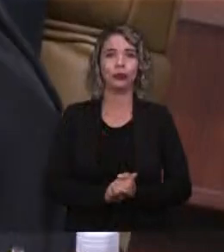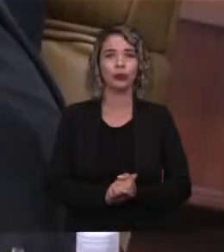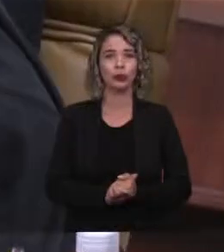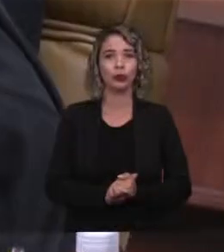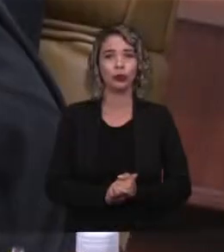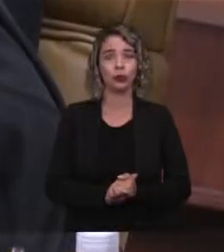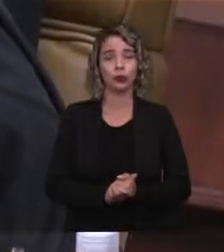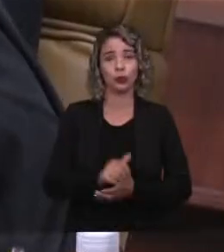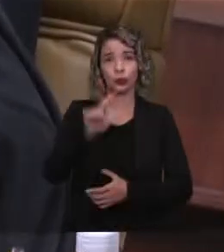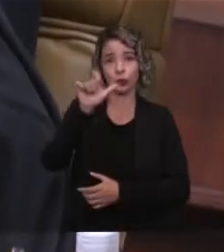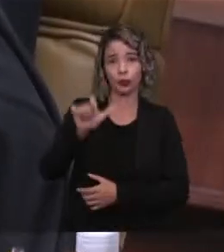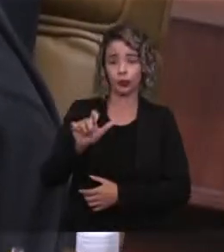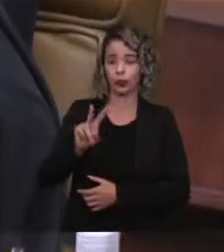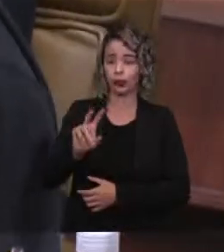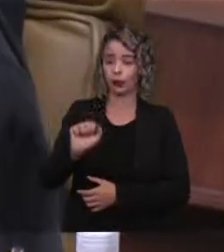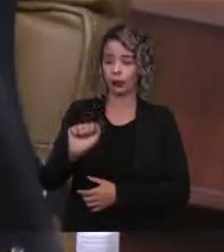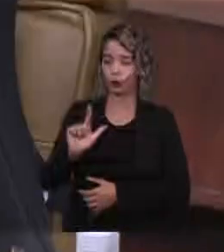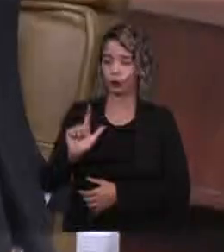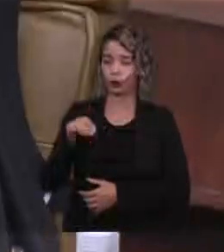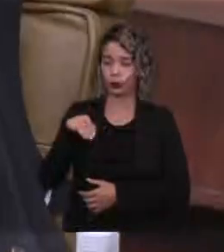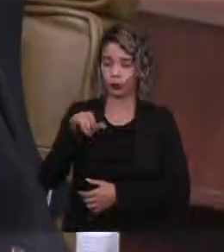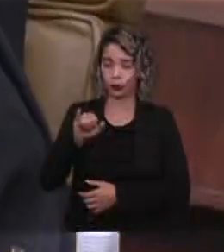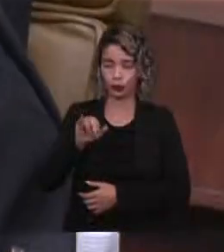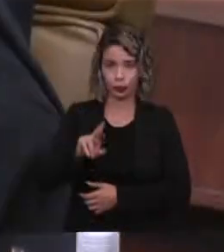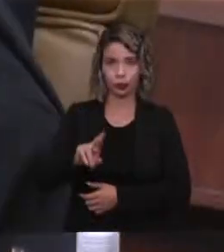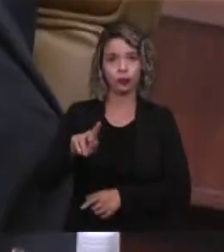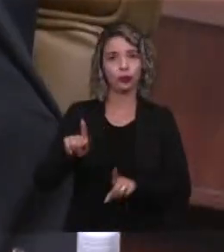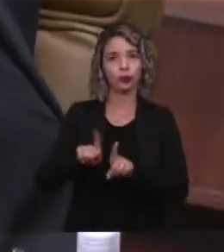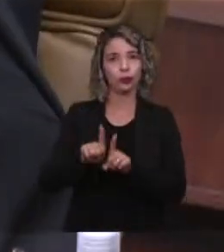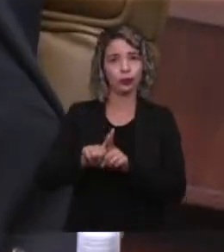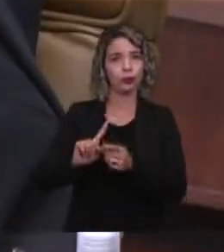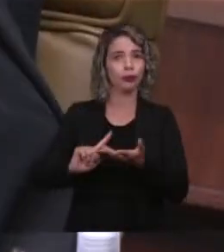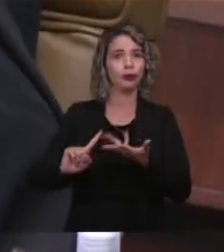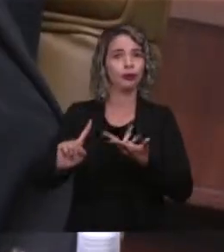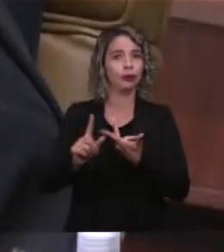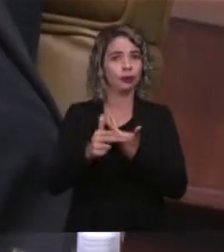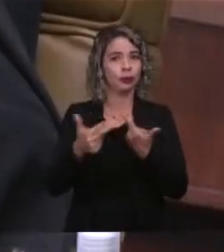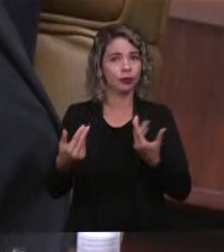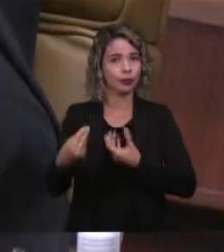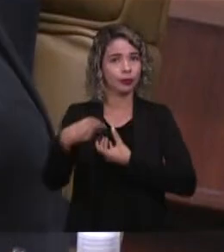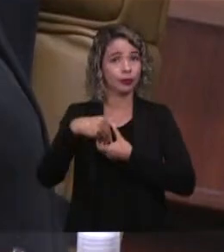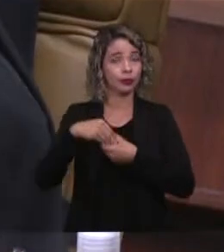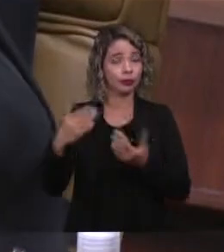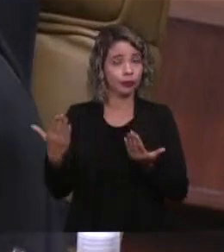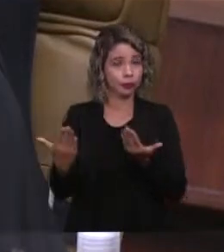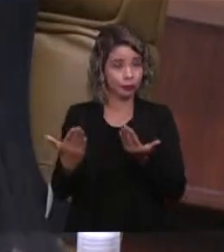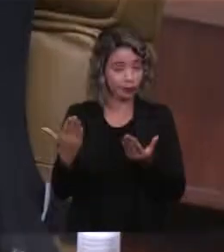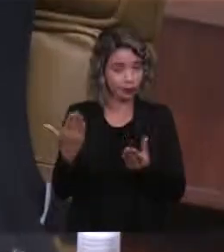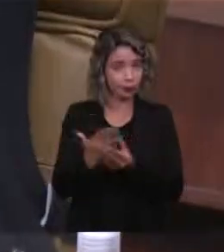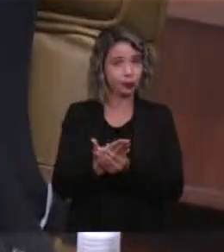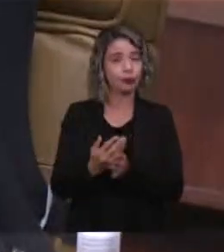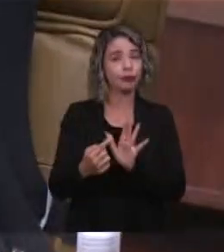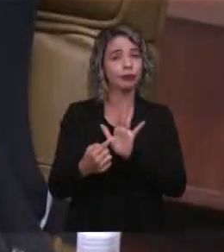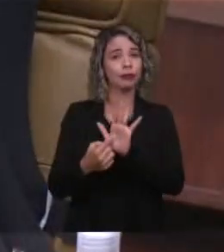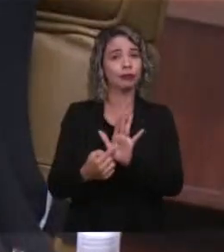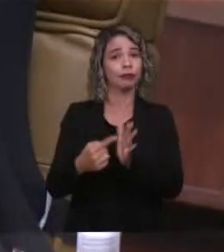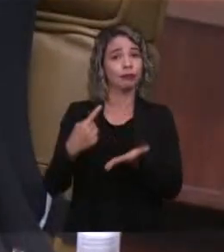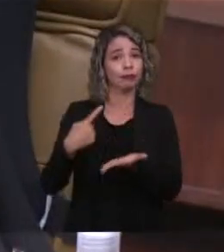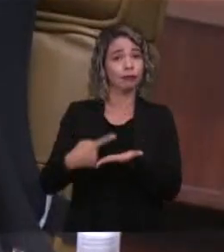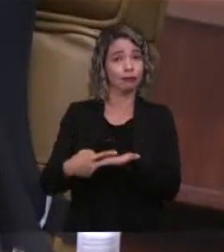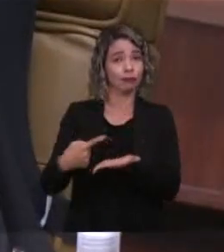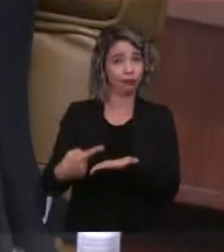próprio senhor Valmir fala disso e vários elementos dos autos indicam não só o compromisso, mas o